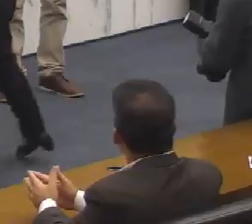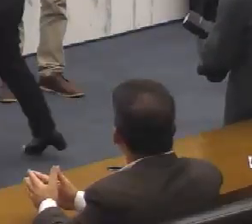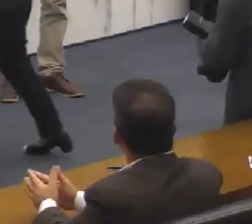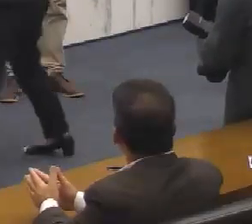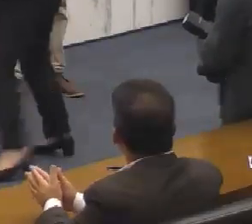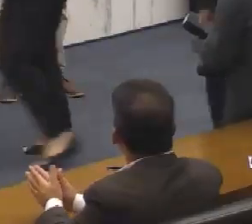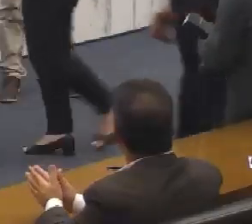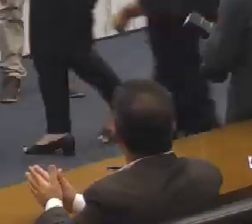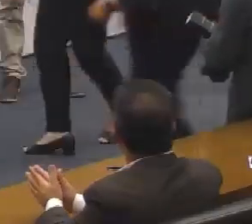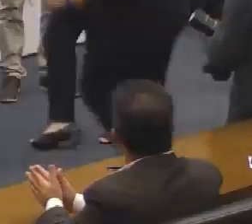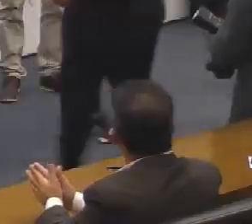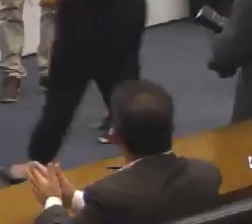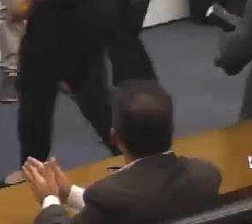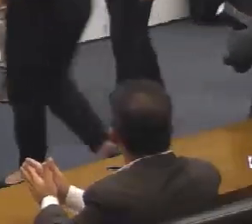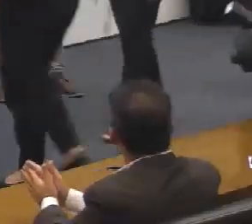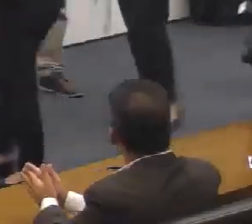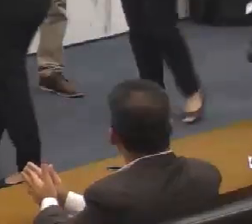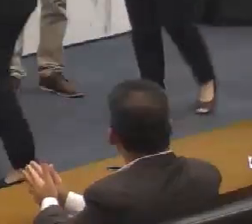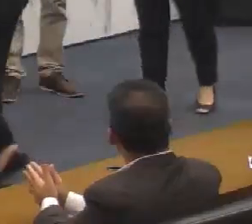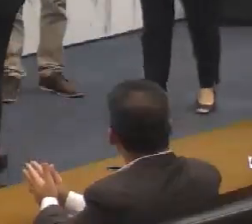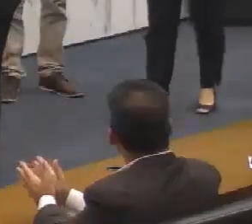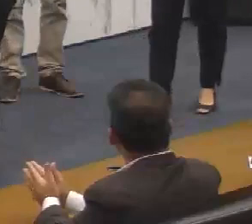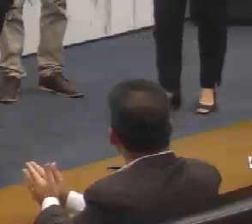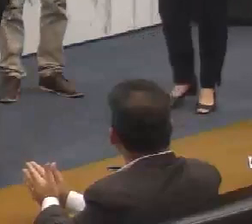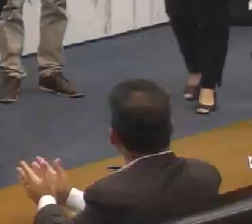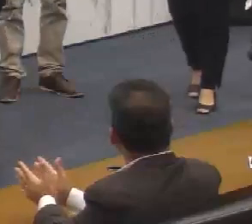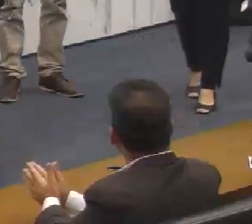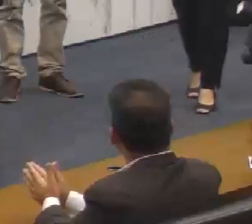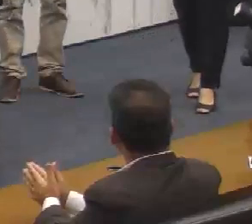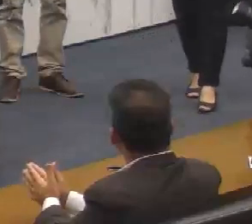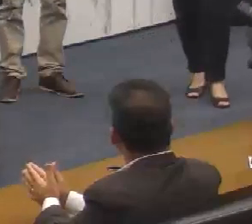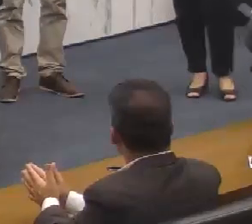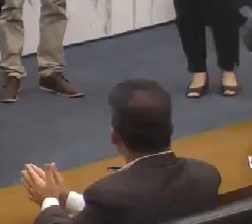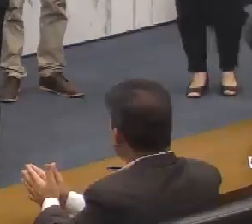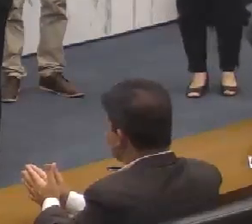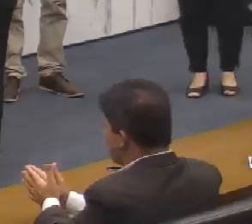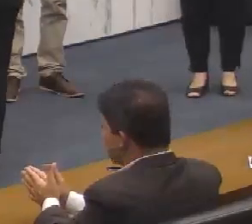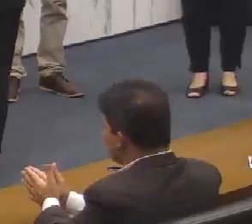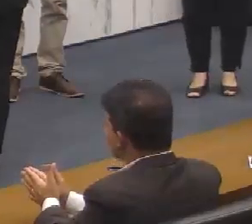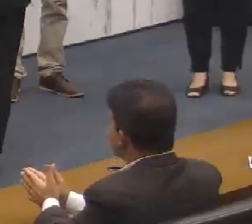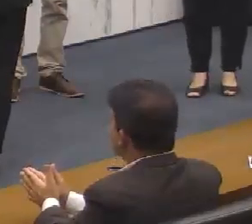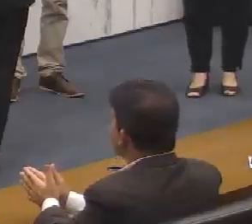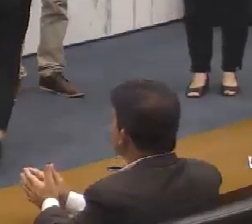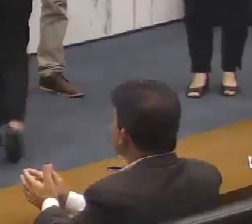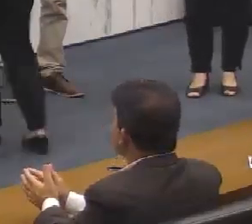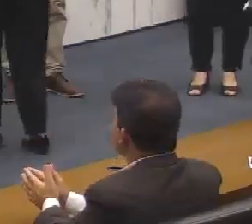Segura teu filho no colo, sorri, abraça os seus pais enquanto estão aqui.